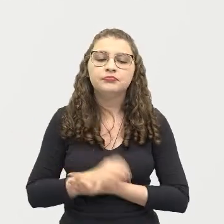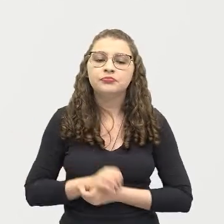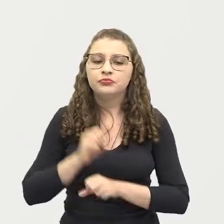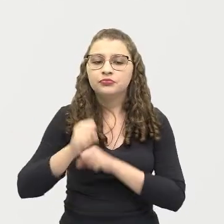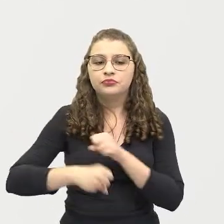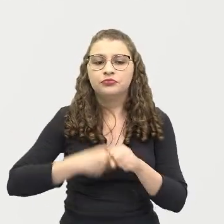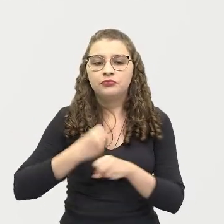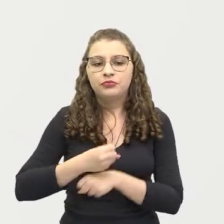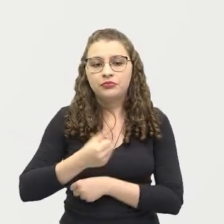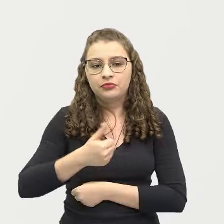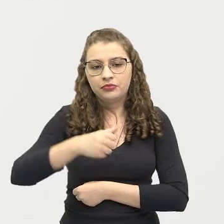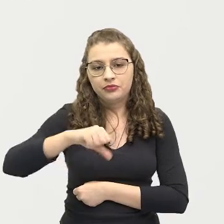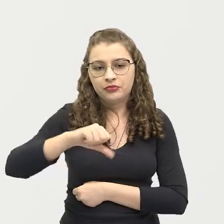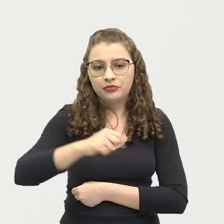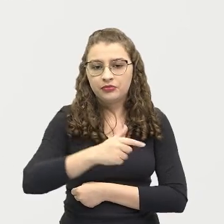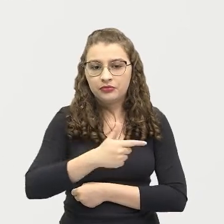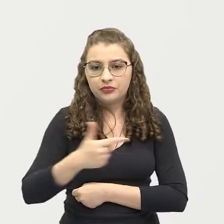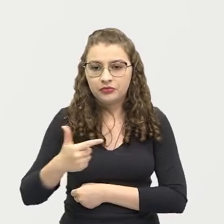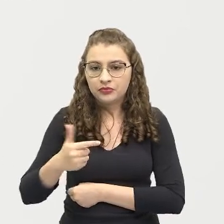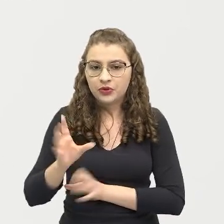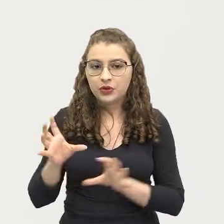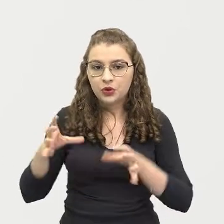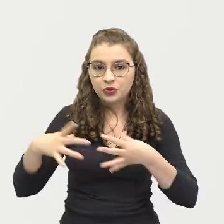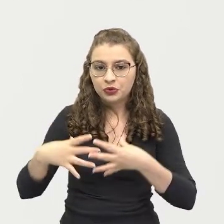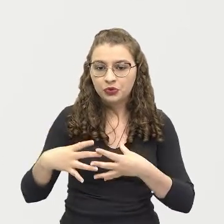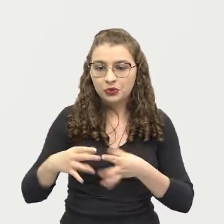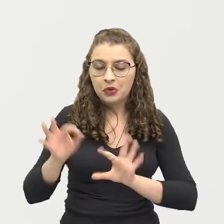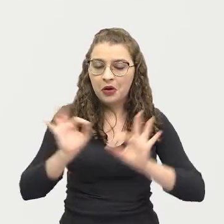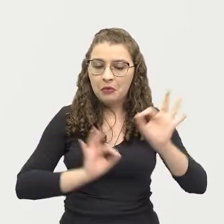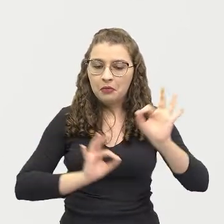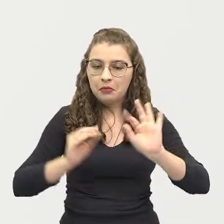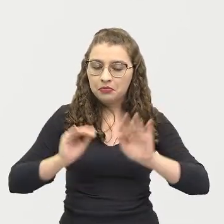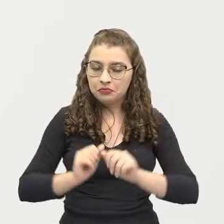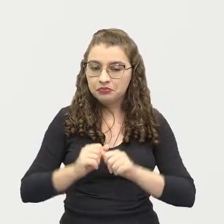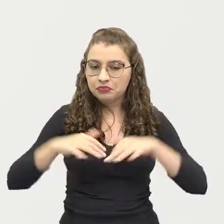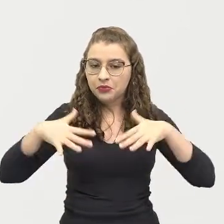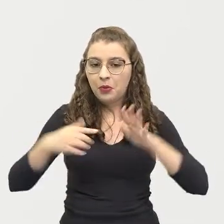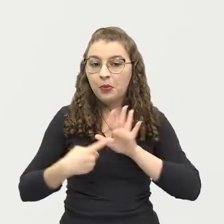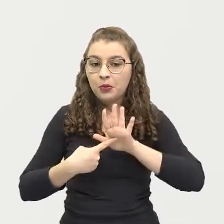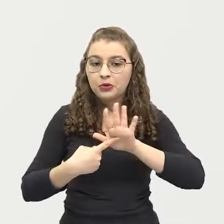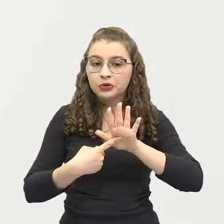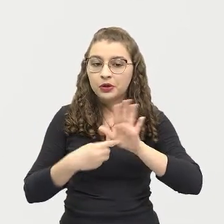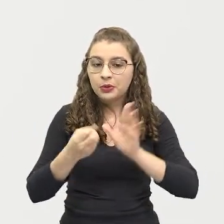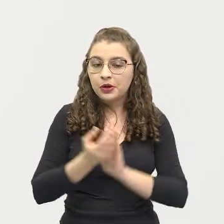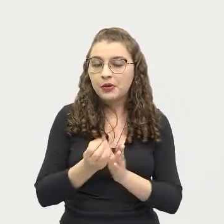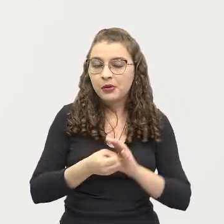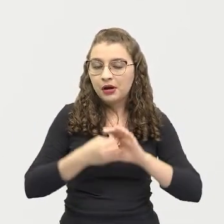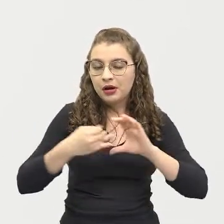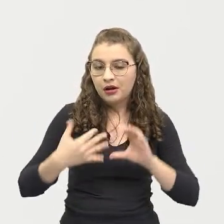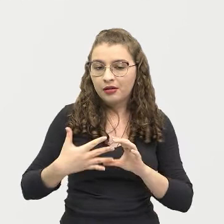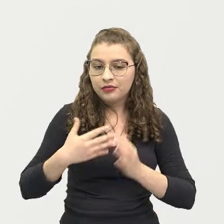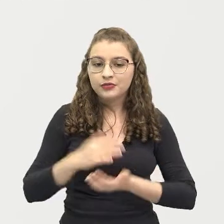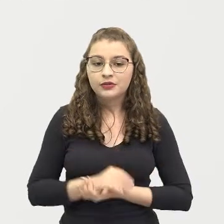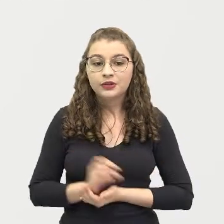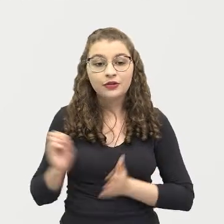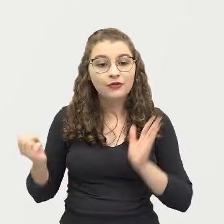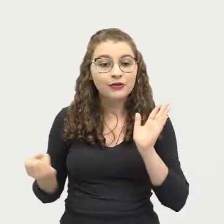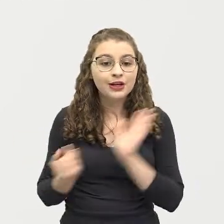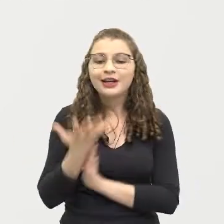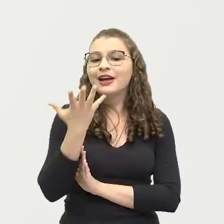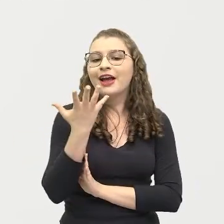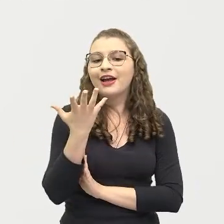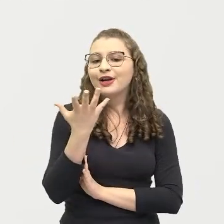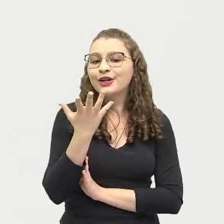1922, os intelectuais modernistas, em um evento de gala, apresentaram as novas tendências estéticas. Nasceu assim a ideia